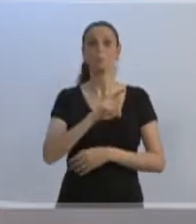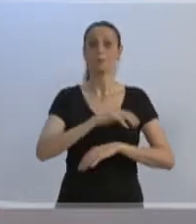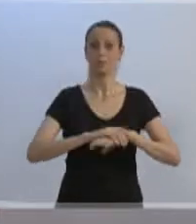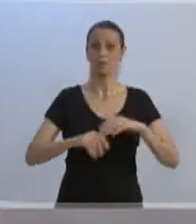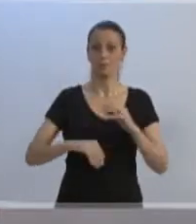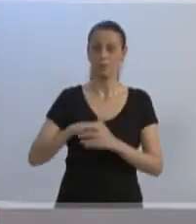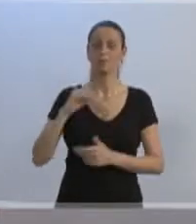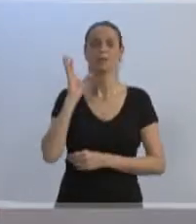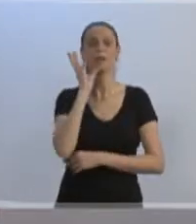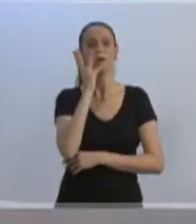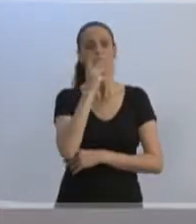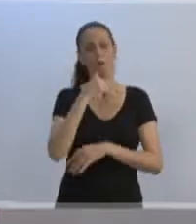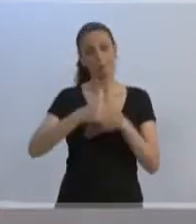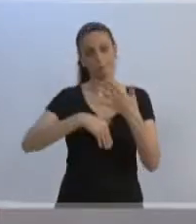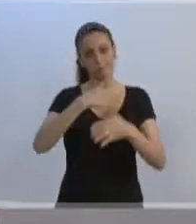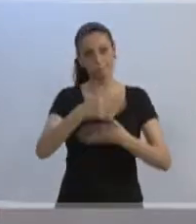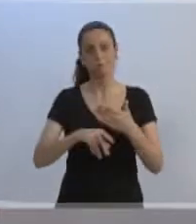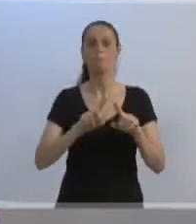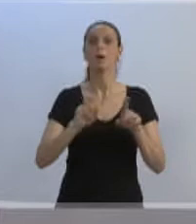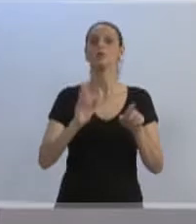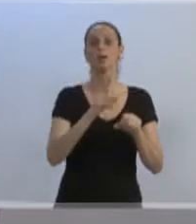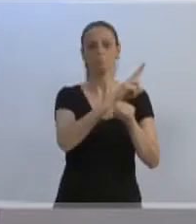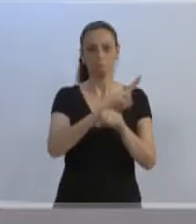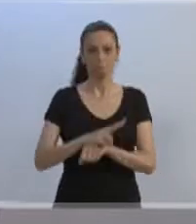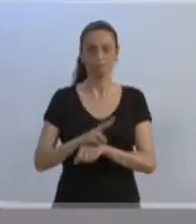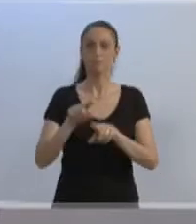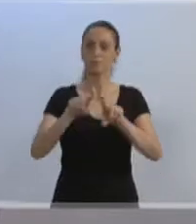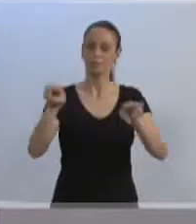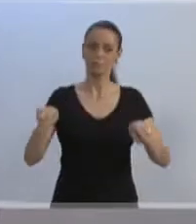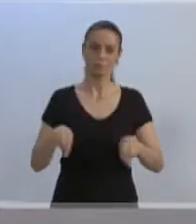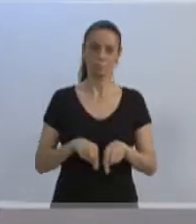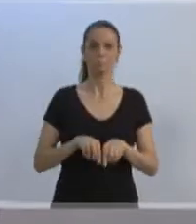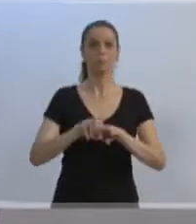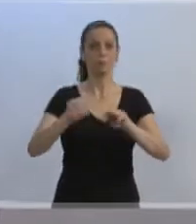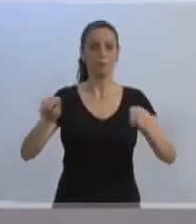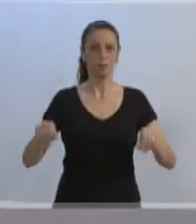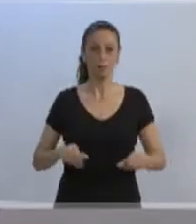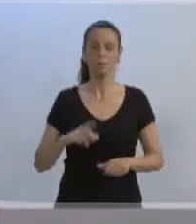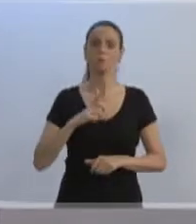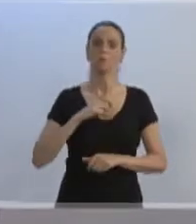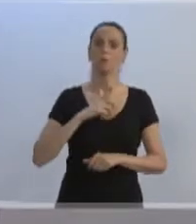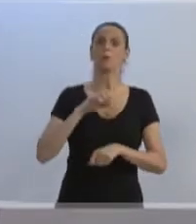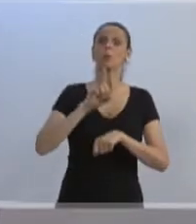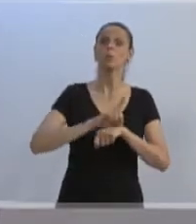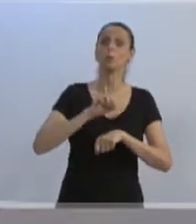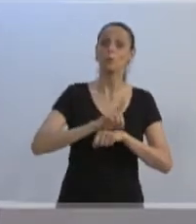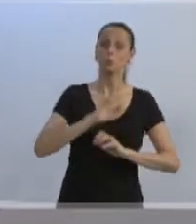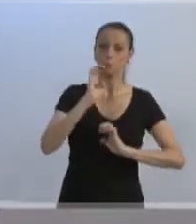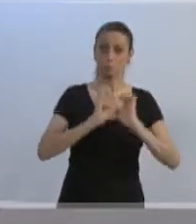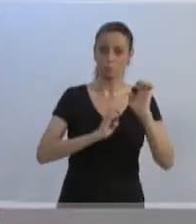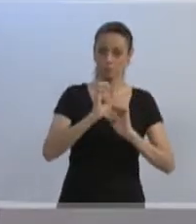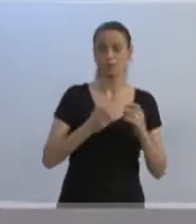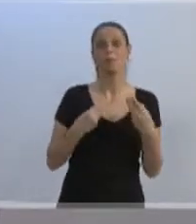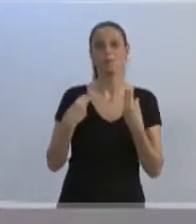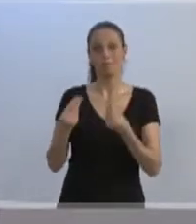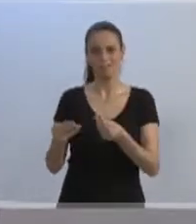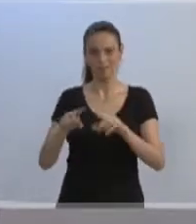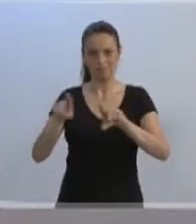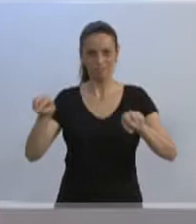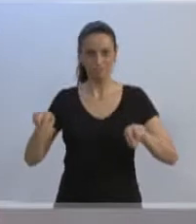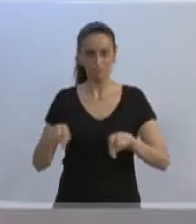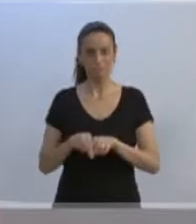longo caminho mas o terreno está cedido teve a participação do empresário de roteamento bem como a maior participação